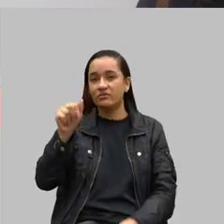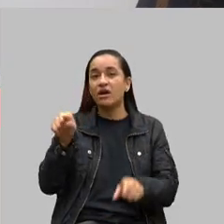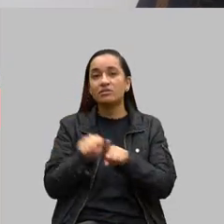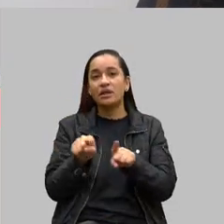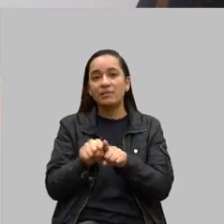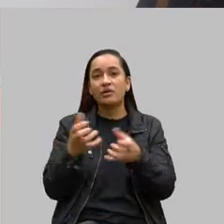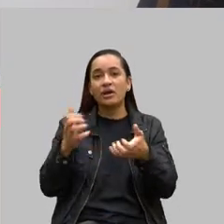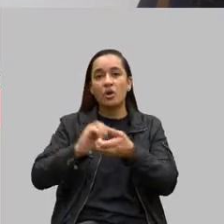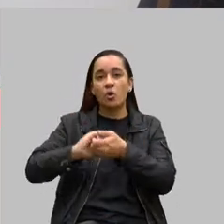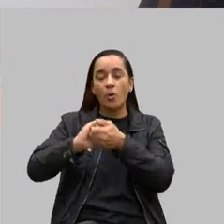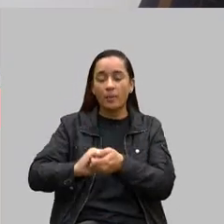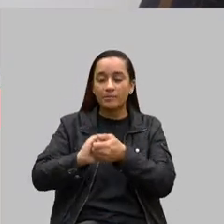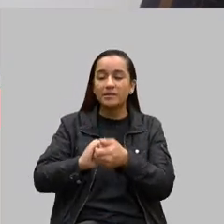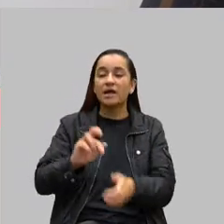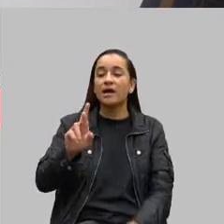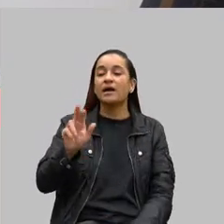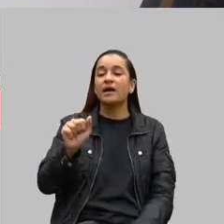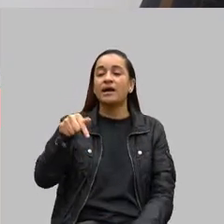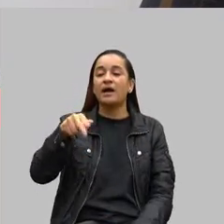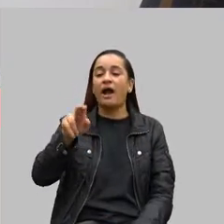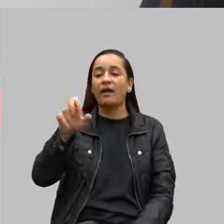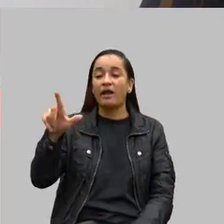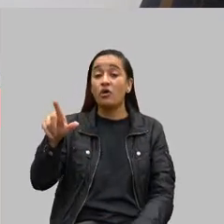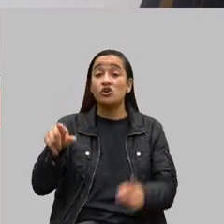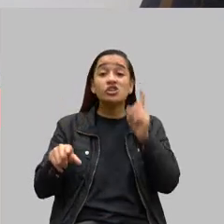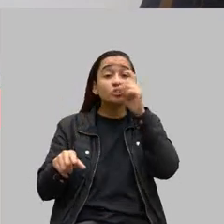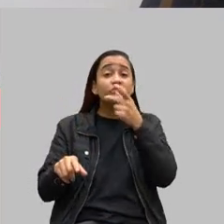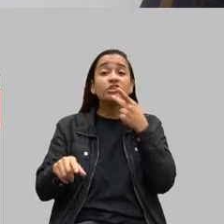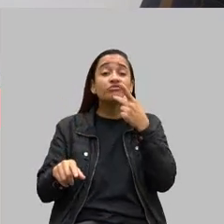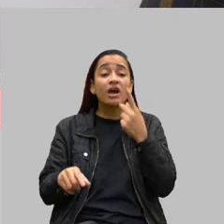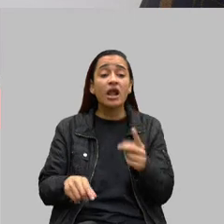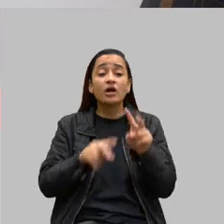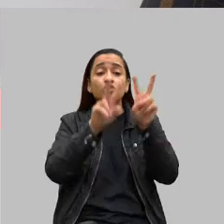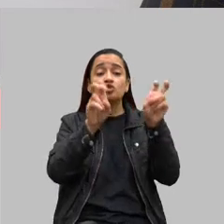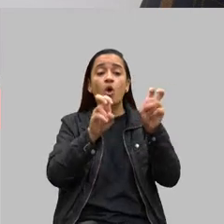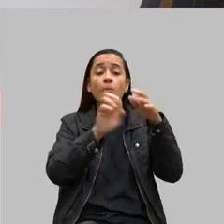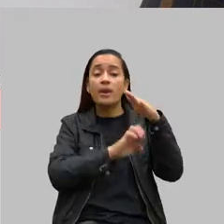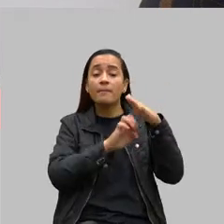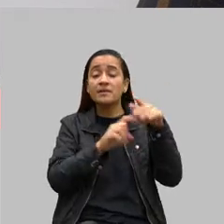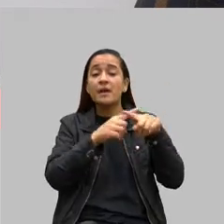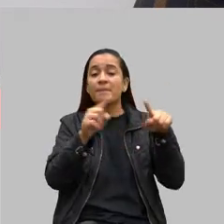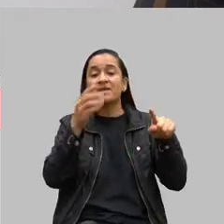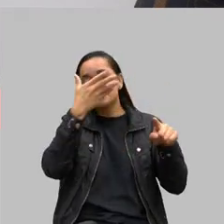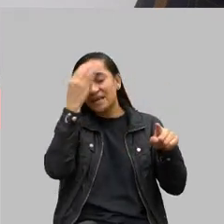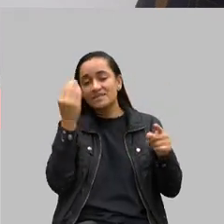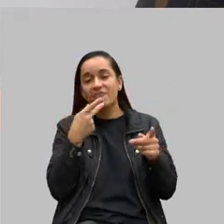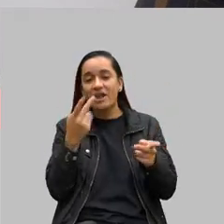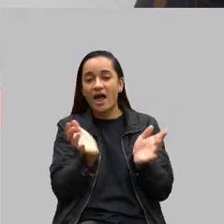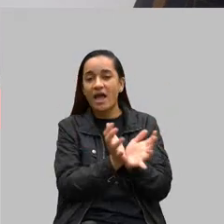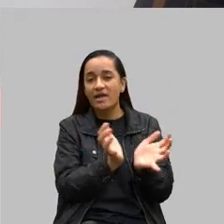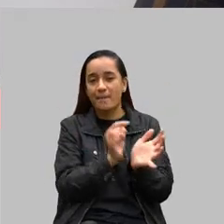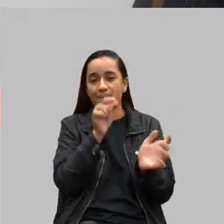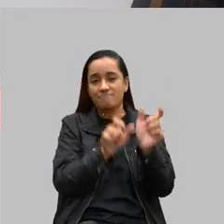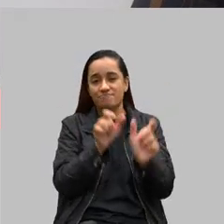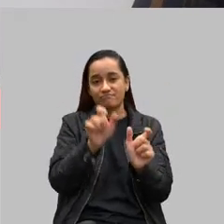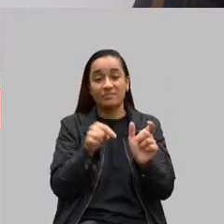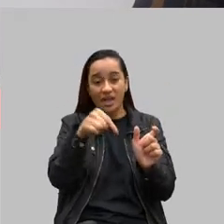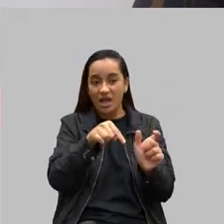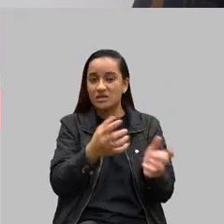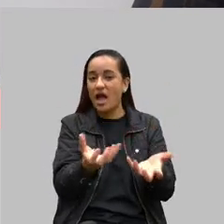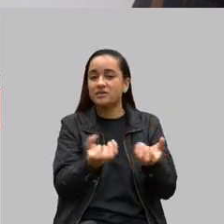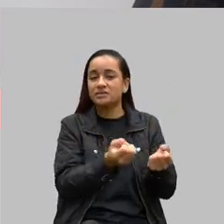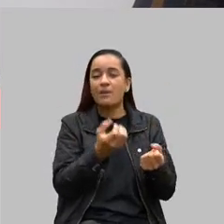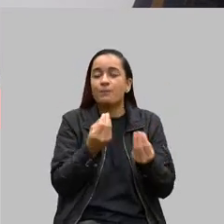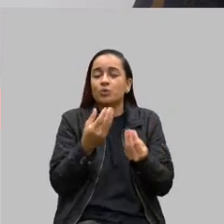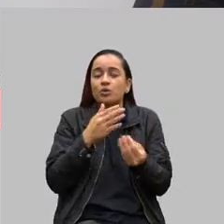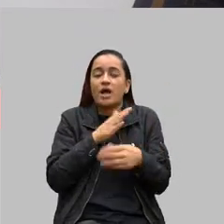Baeta e não falar da da equipe que estão junto de vocês que recebe a gente com tanto carinho eu falo que a gente tem muita